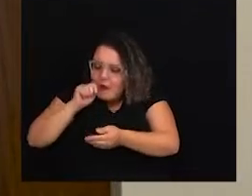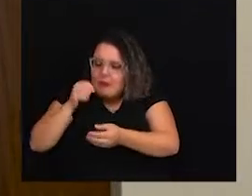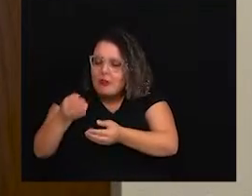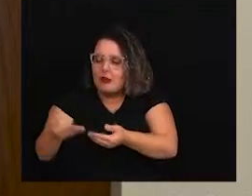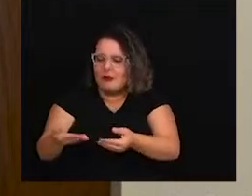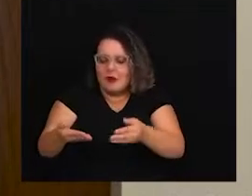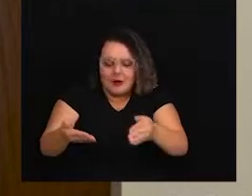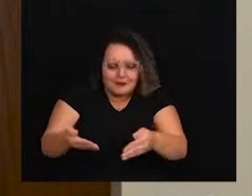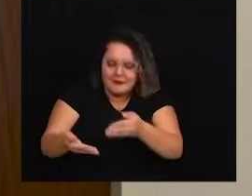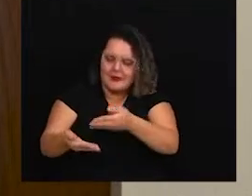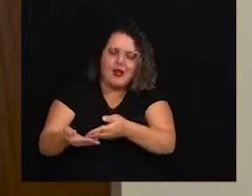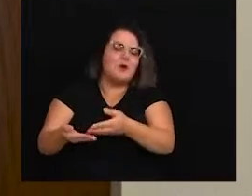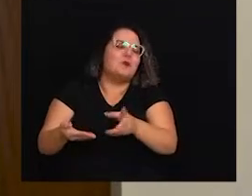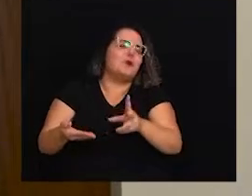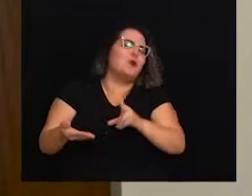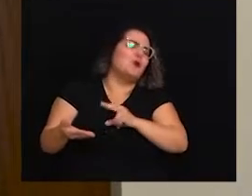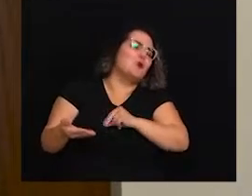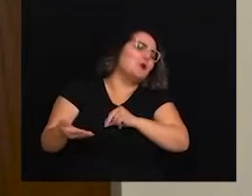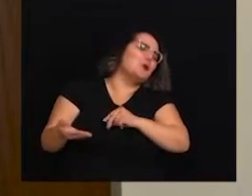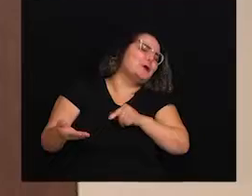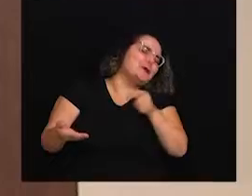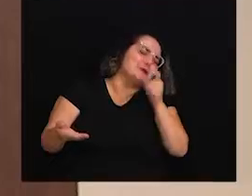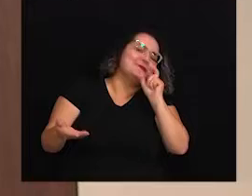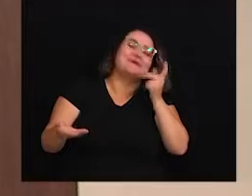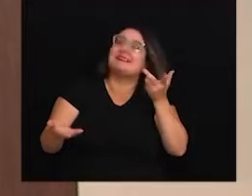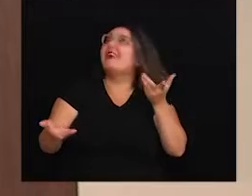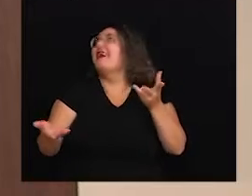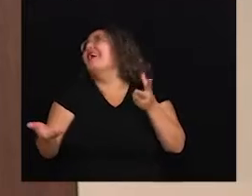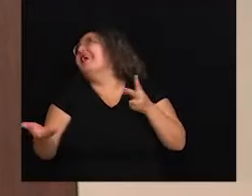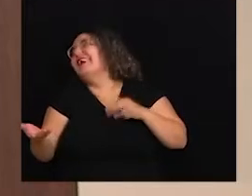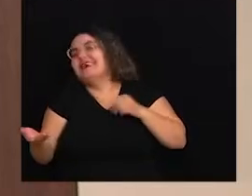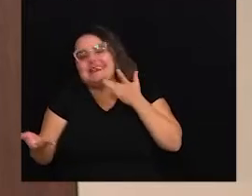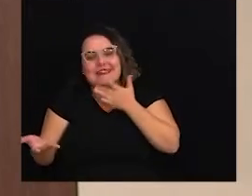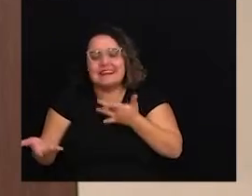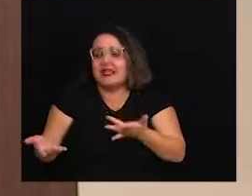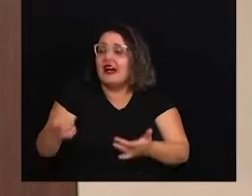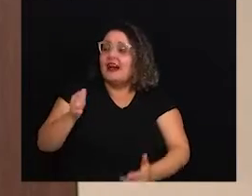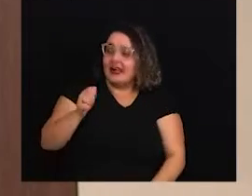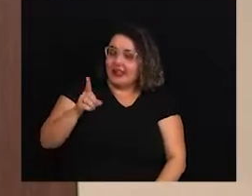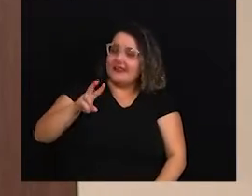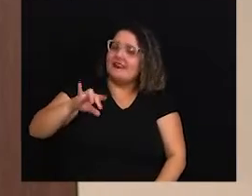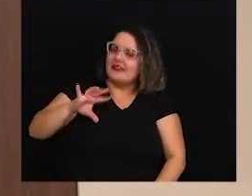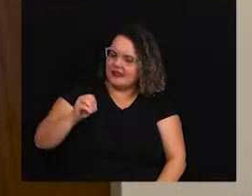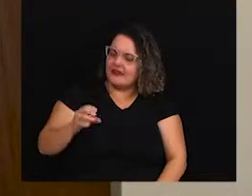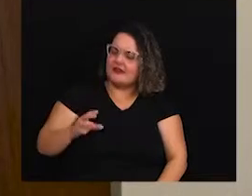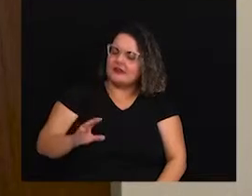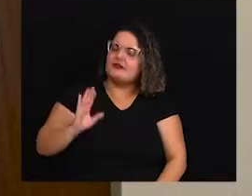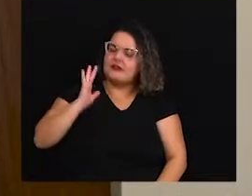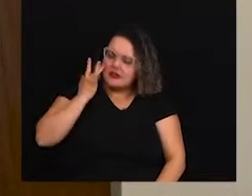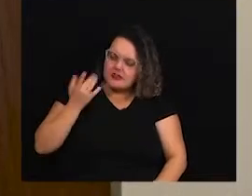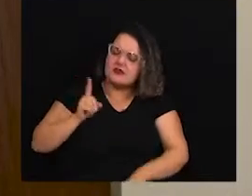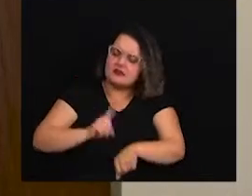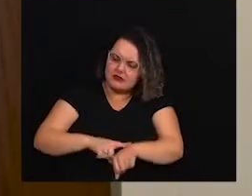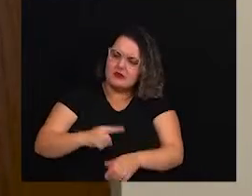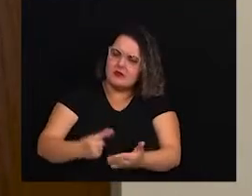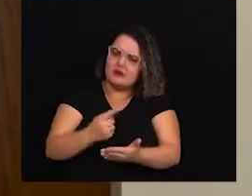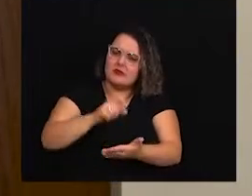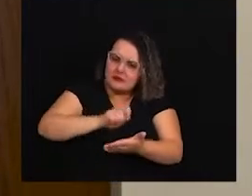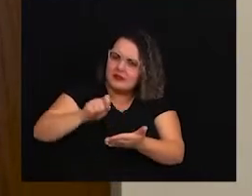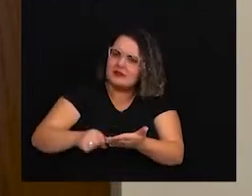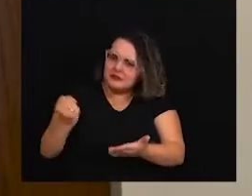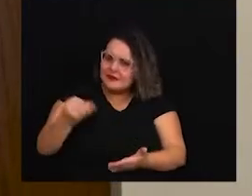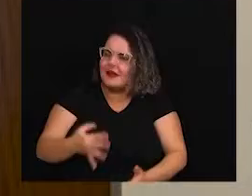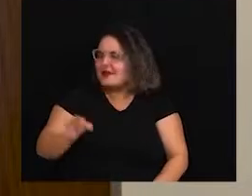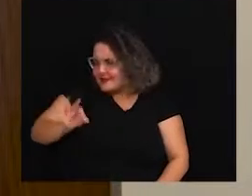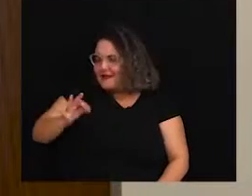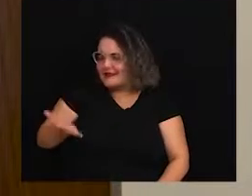pega um pãozinho, você coloca ali, nossa! Eu vou mostrar para vocês. Adriano, acho que é o tempo pro pessoal pegar o caderninho para anotar as